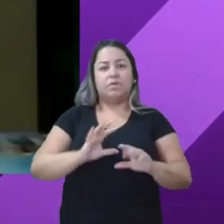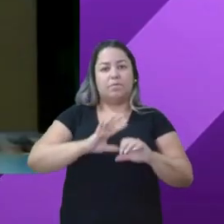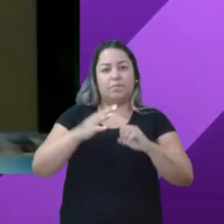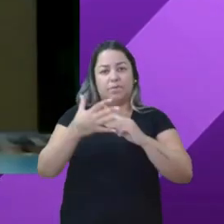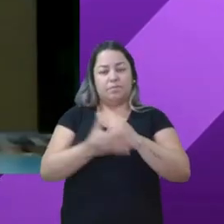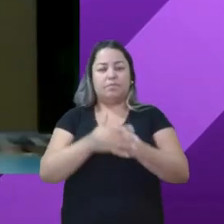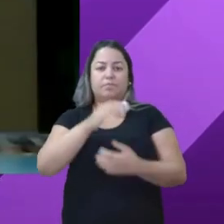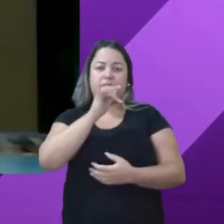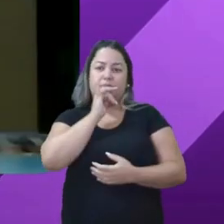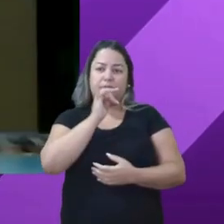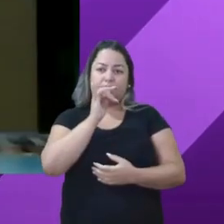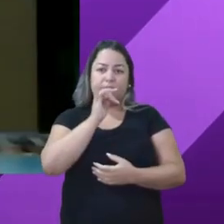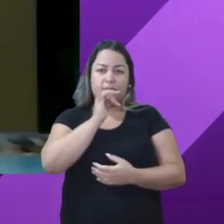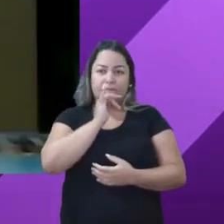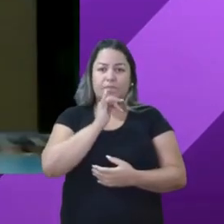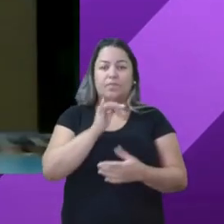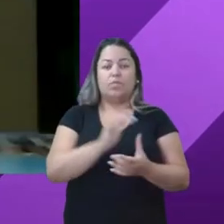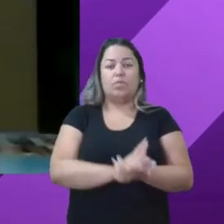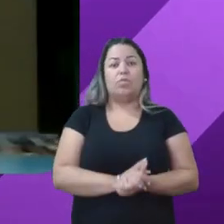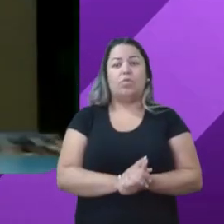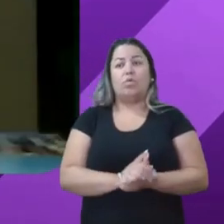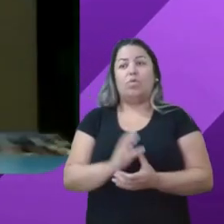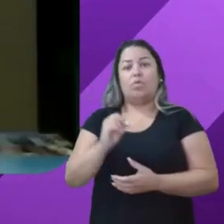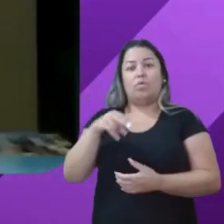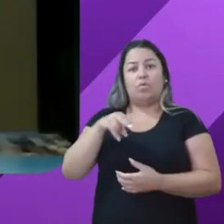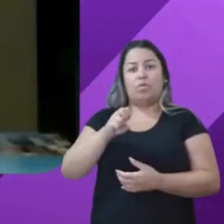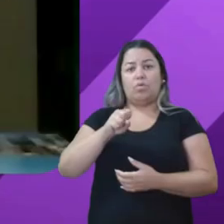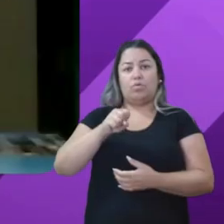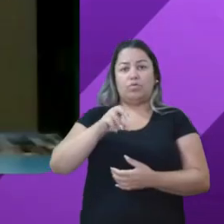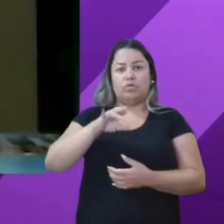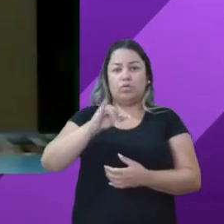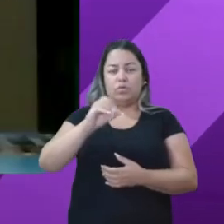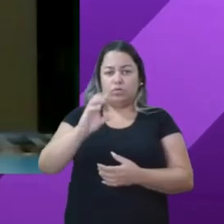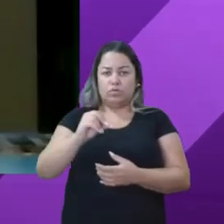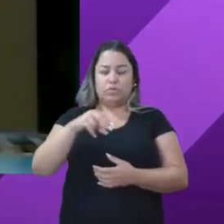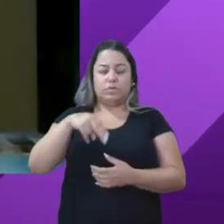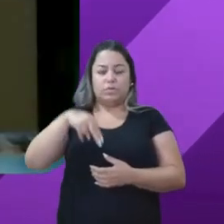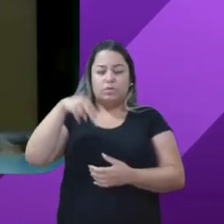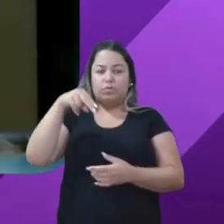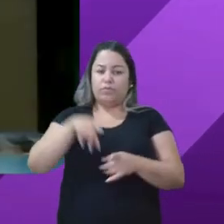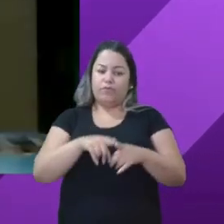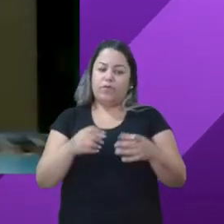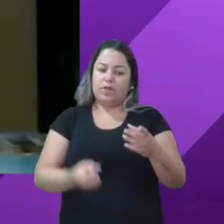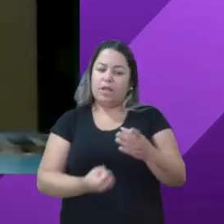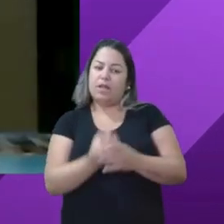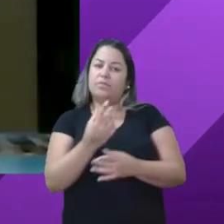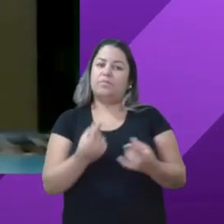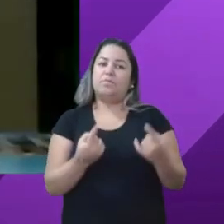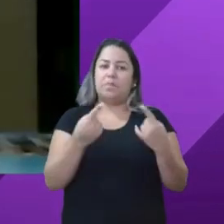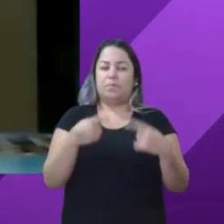por exemplo, no Consórcio Nordeste, que eu participo, né, foi criada uma política